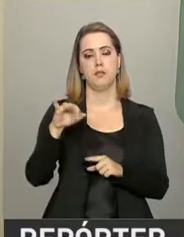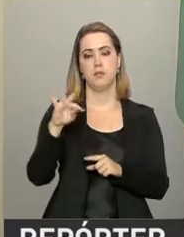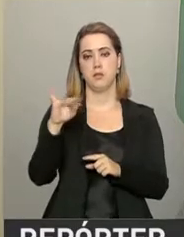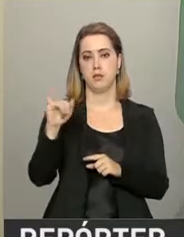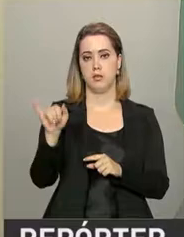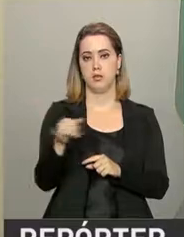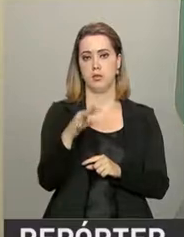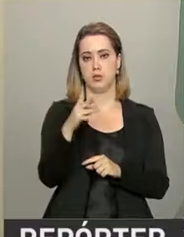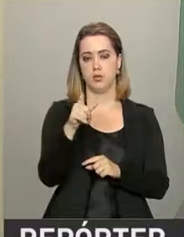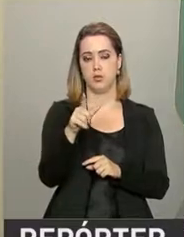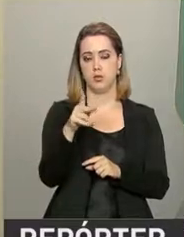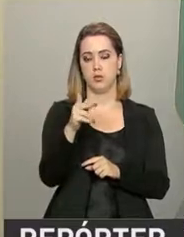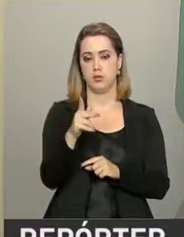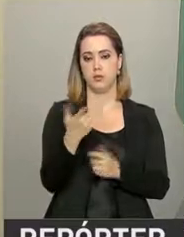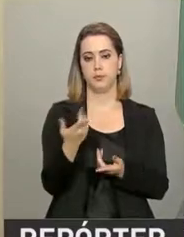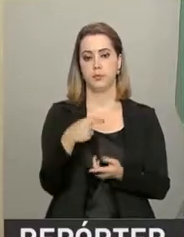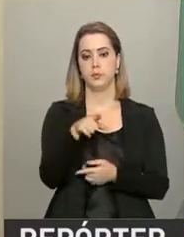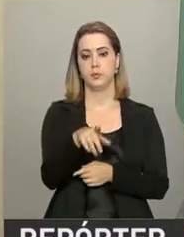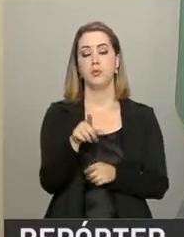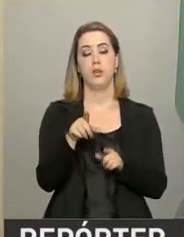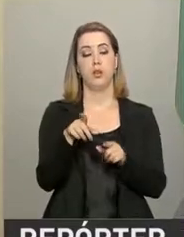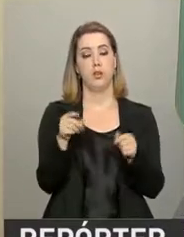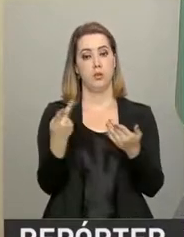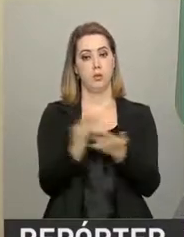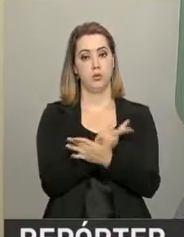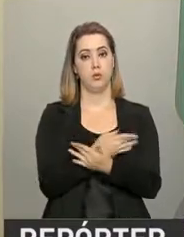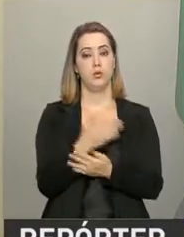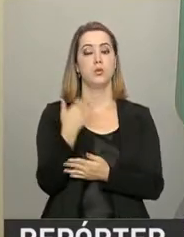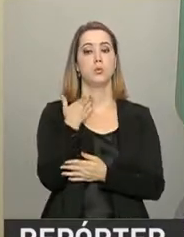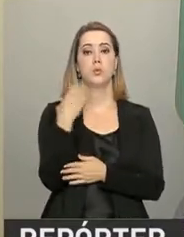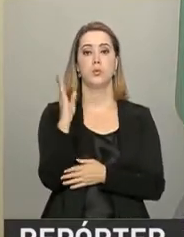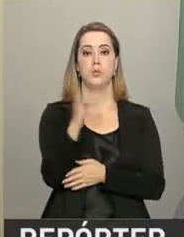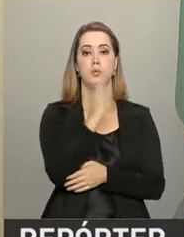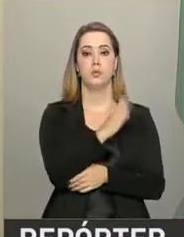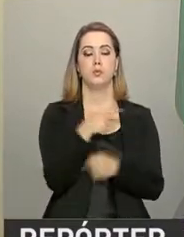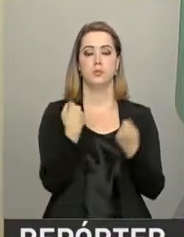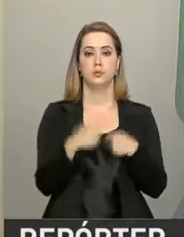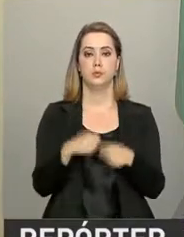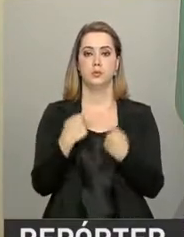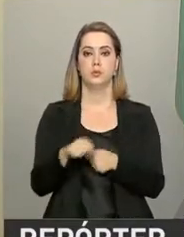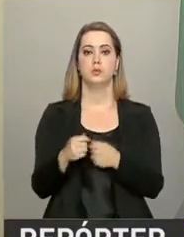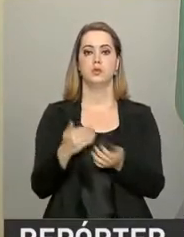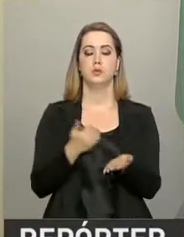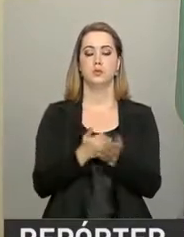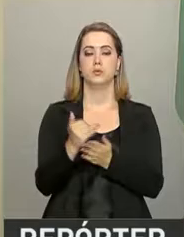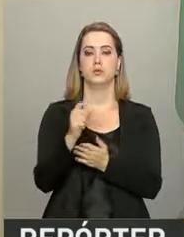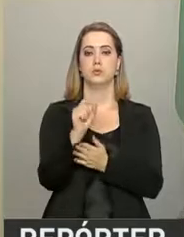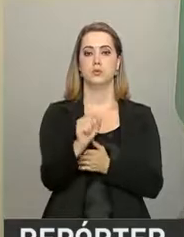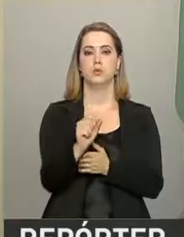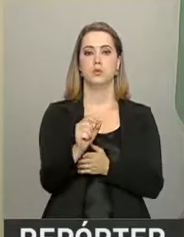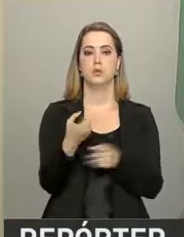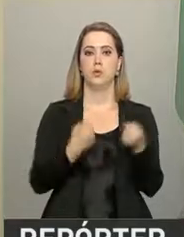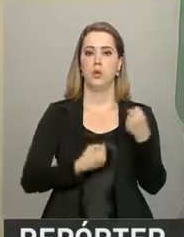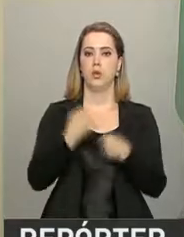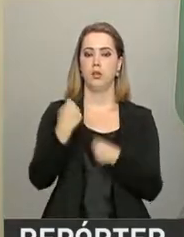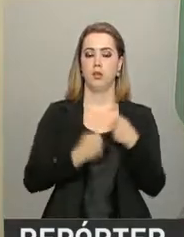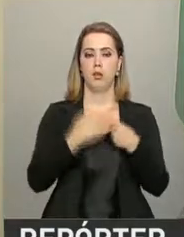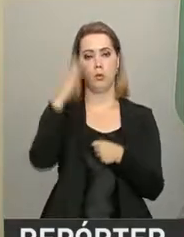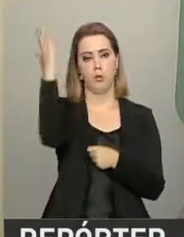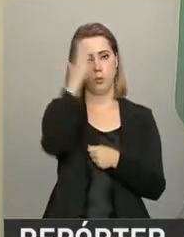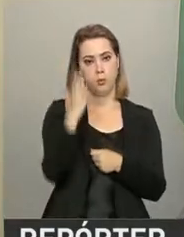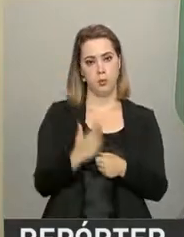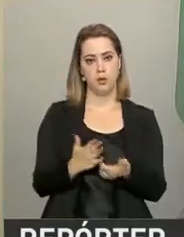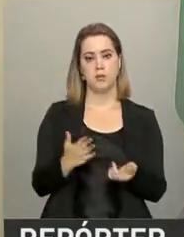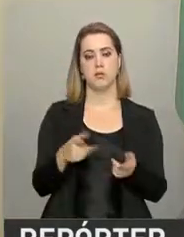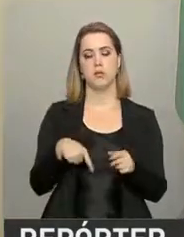no banco do brasil e exigência inicial é que seja um carro nacional local